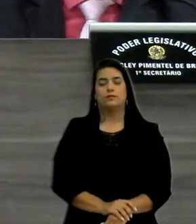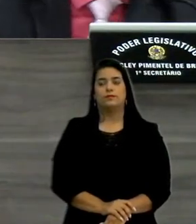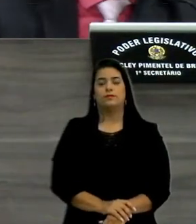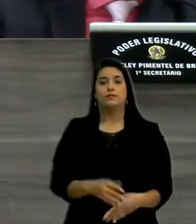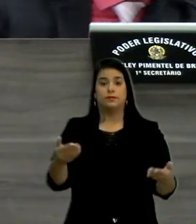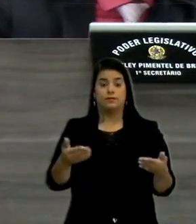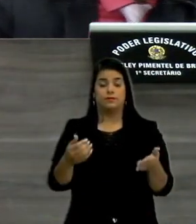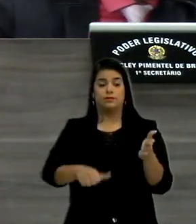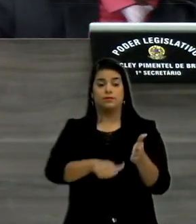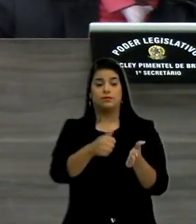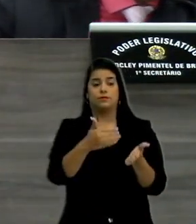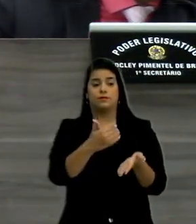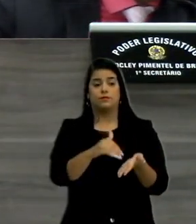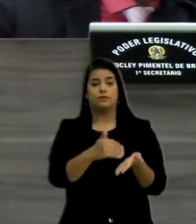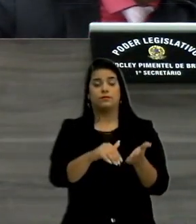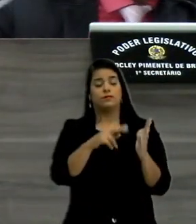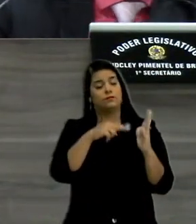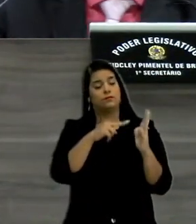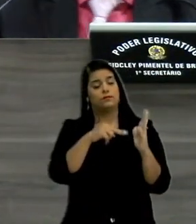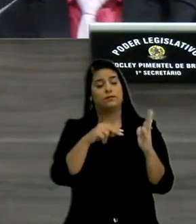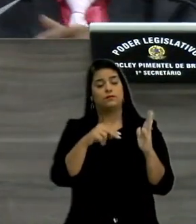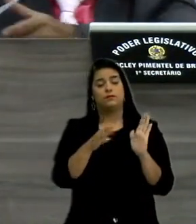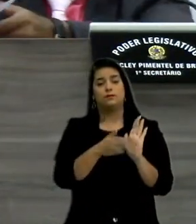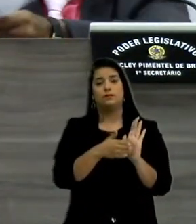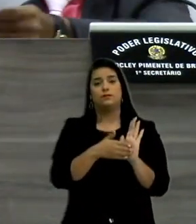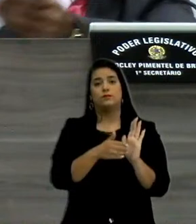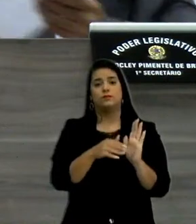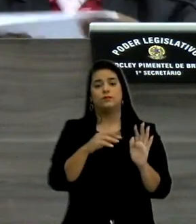Passo para o secretário ler a pauta da sessão. Vai.